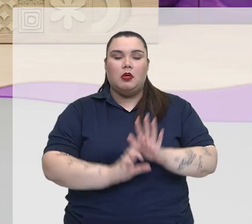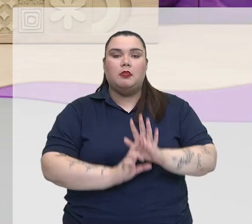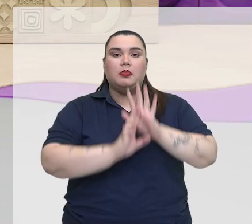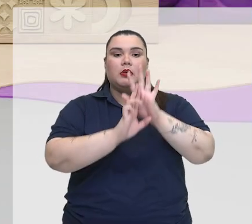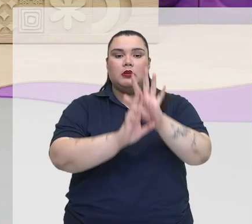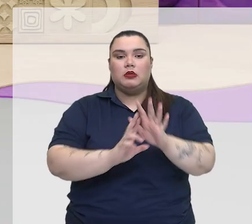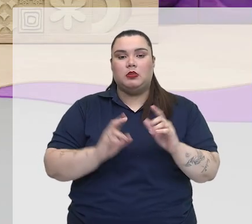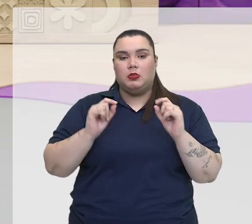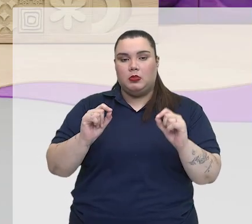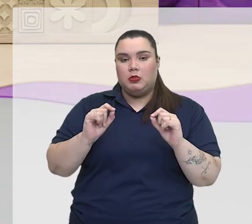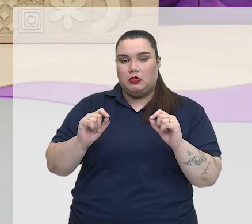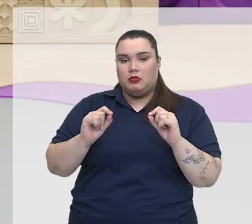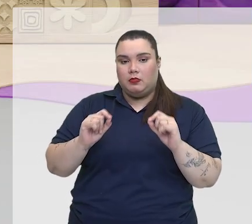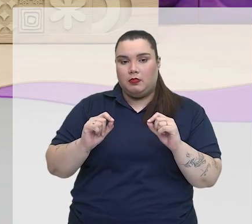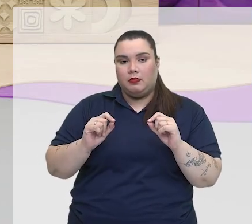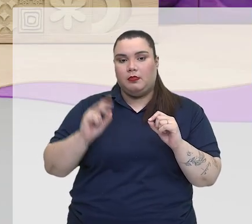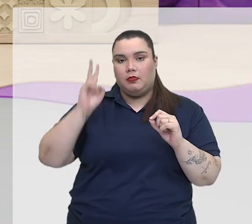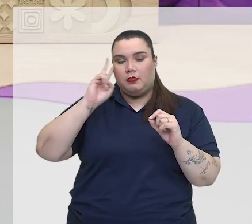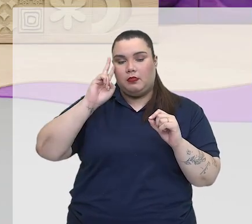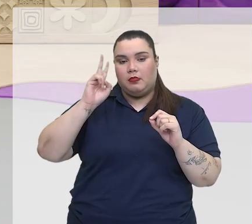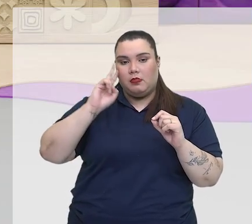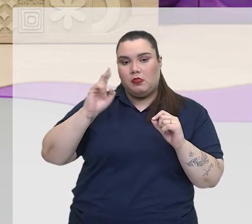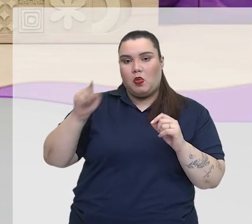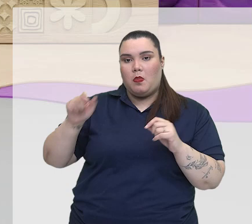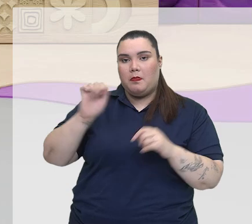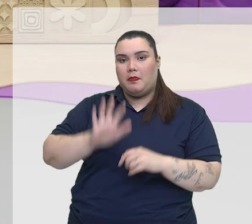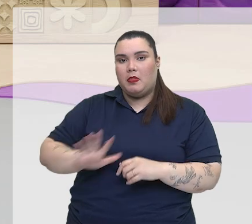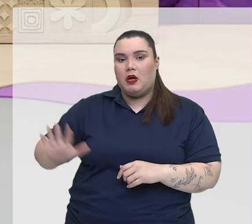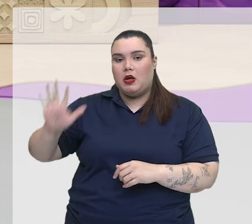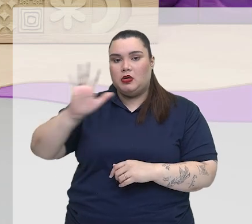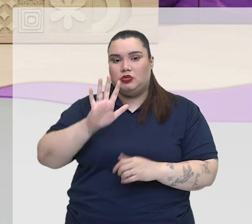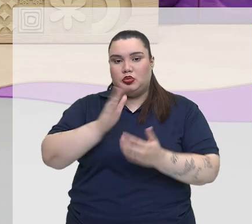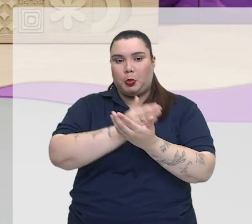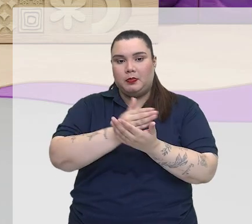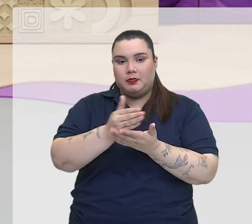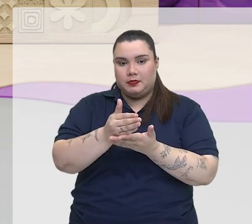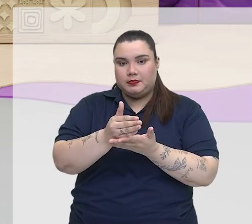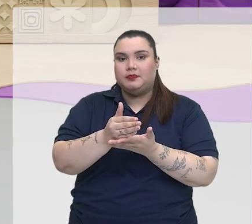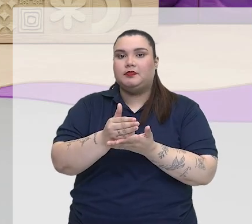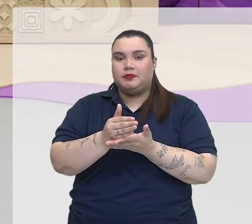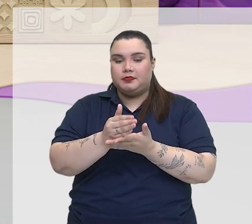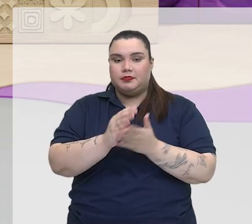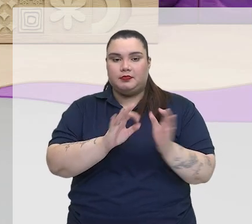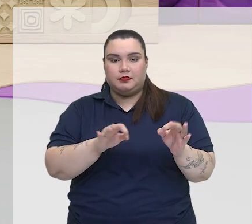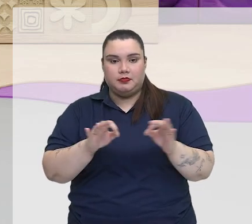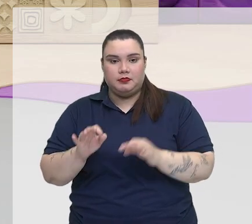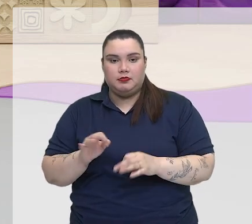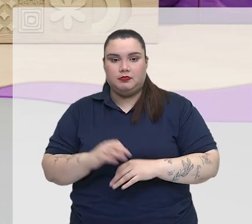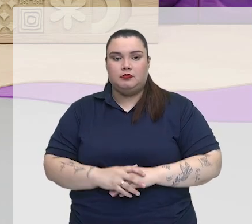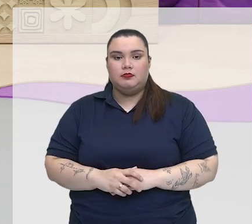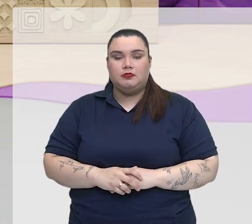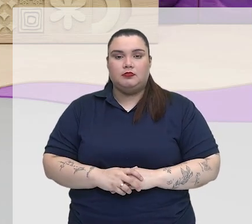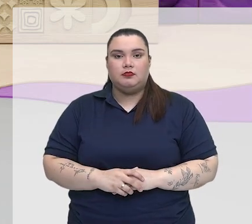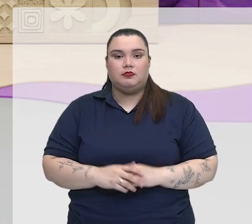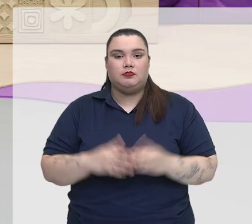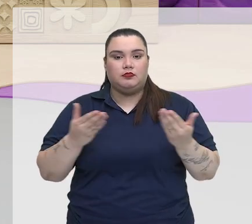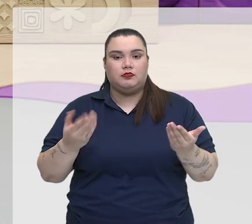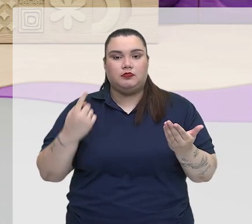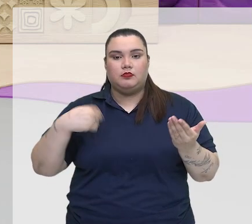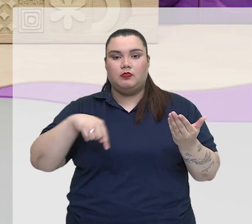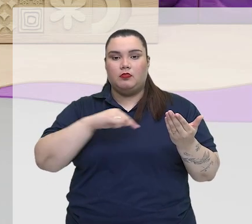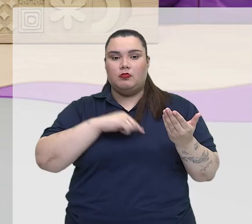me reportar àquela ideia do mapa inicial aqui desse nosso encontro, né? Para